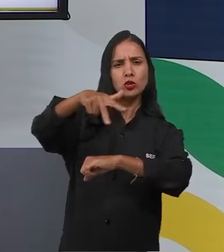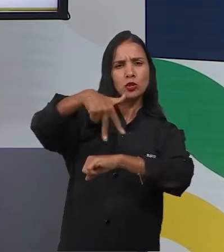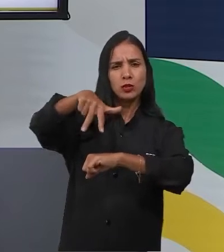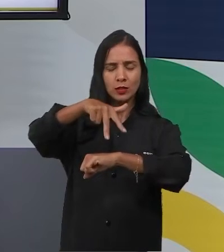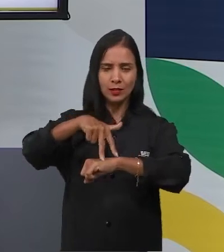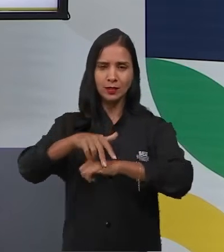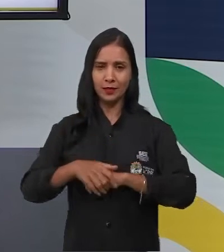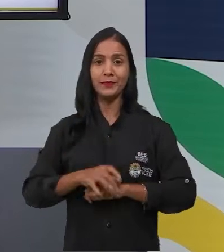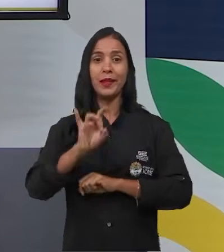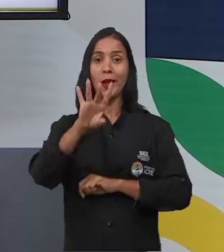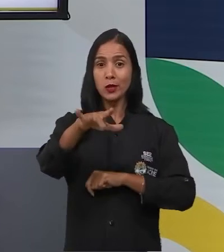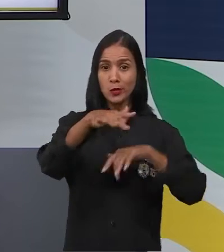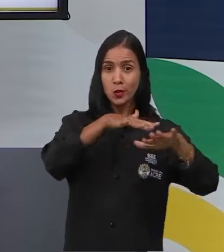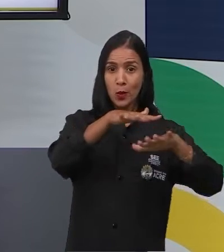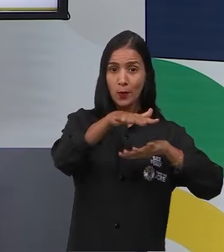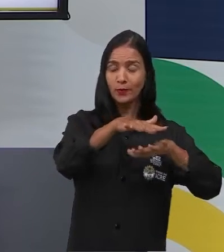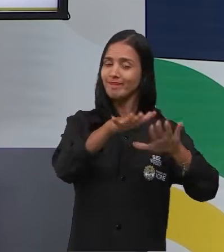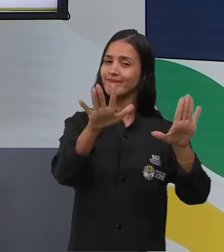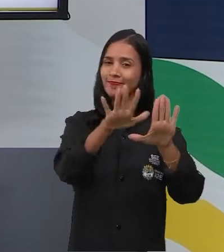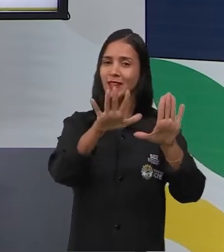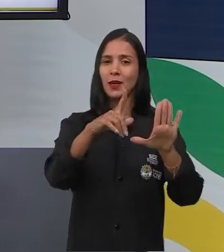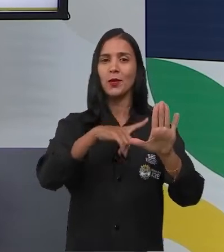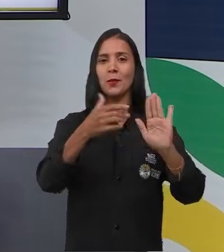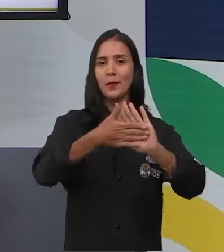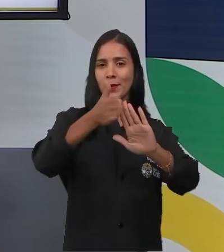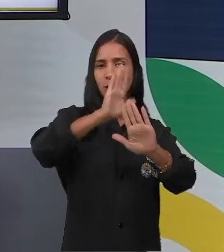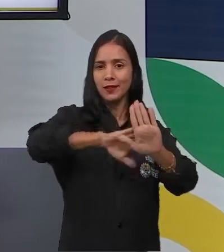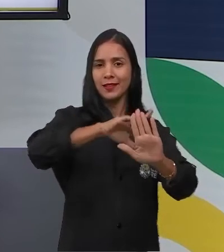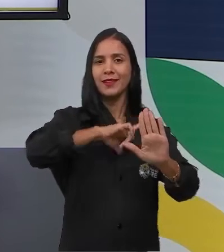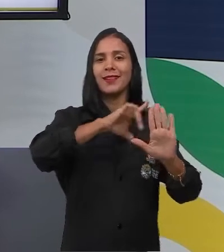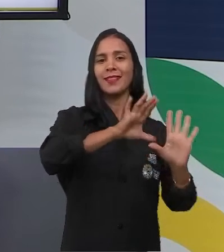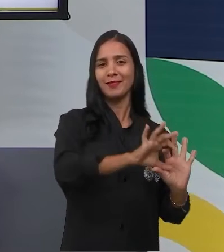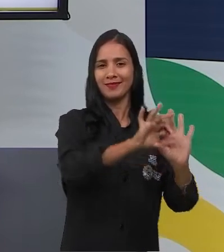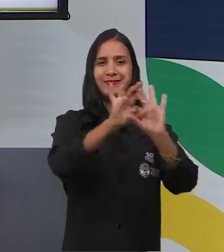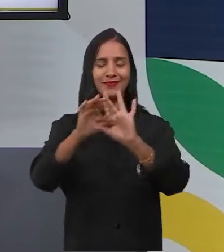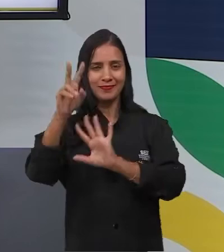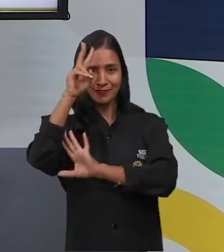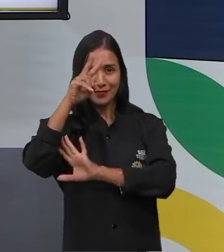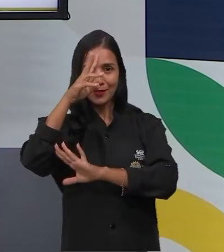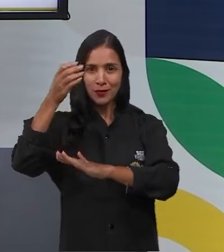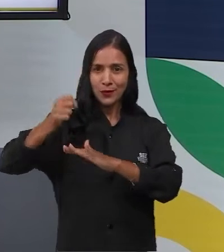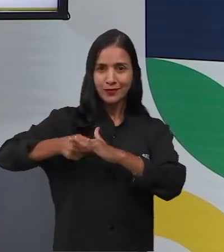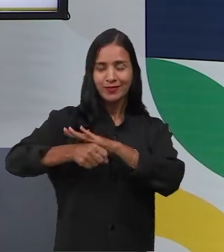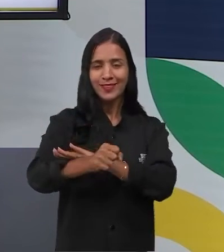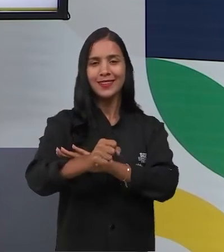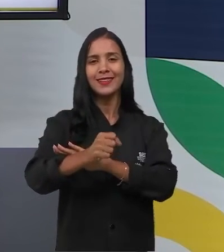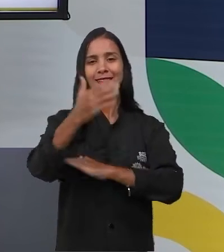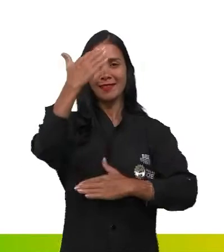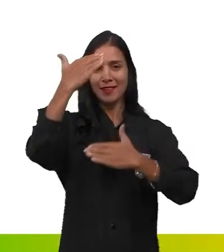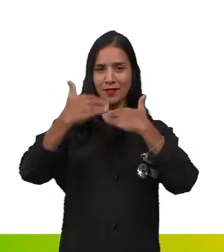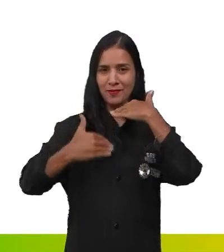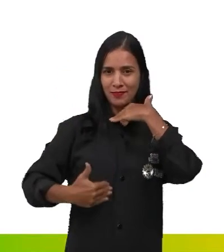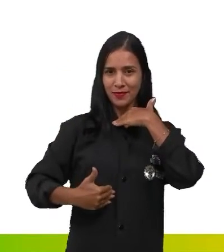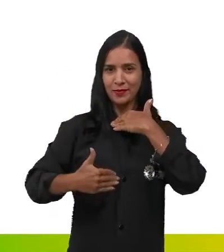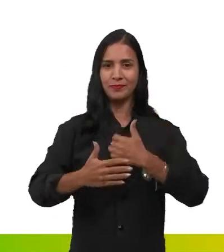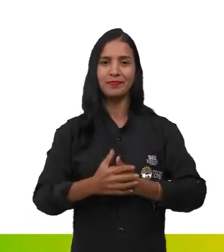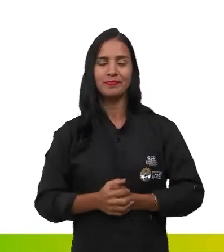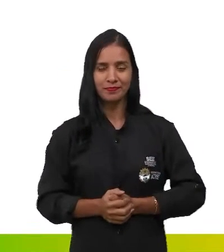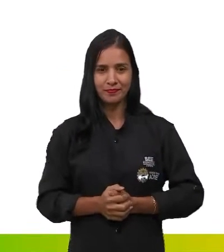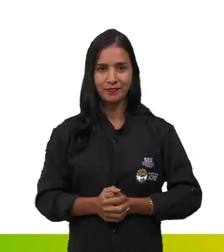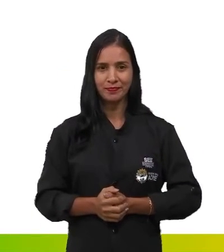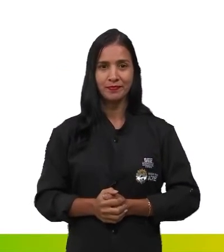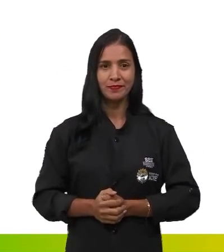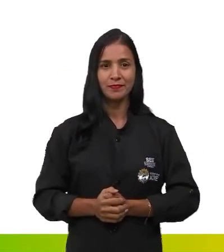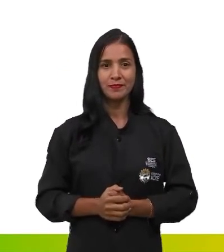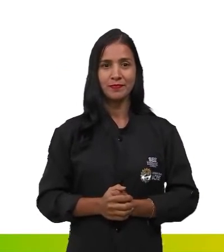é só o movimento, tem um contexto histórico inserido dentro dessa construção corporal. Tudo bem? Então aqui, ó, a capoeira,